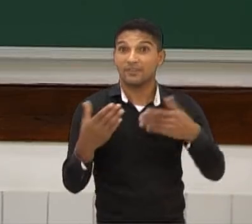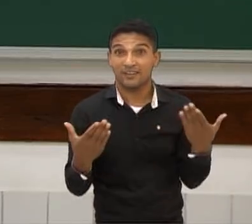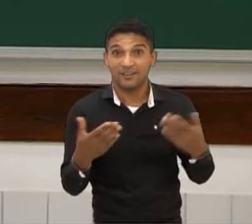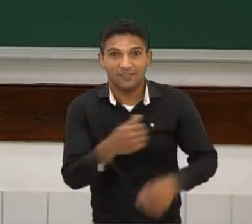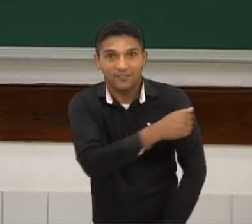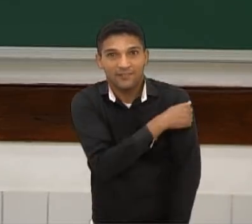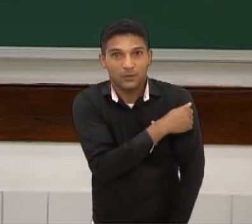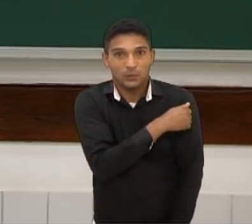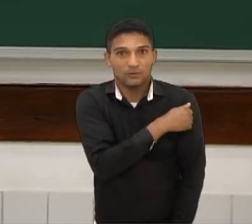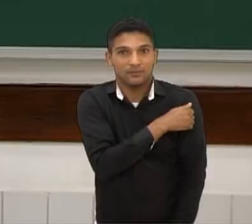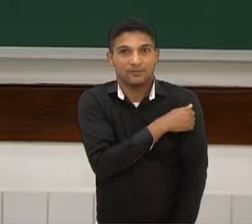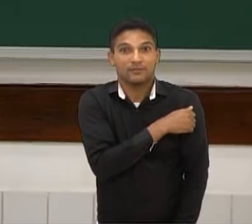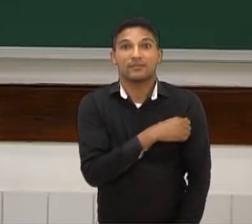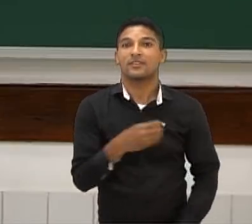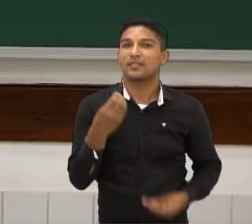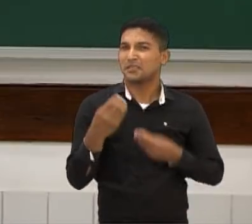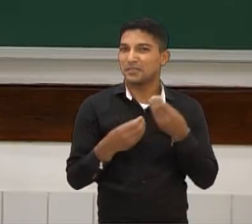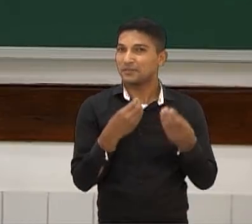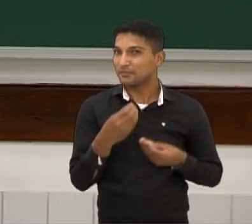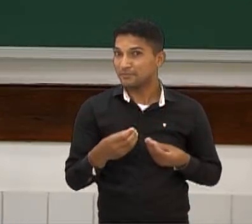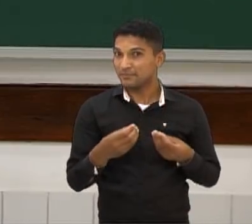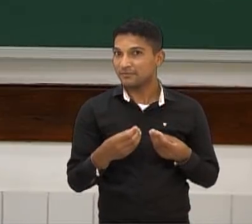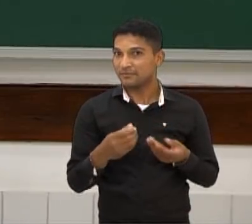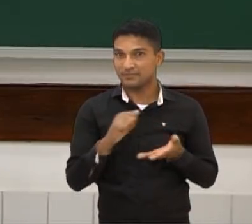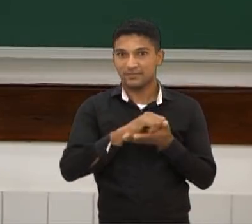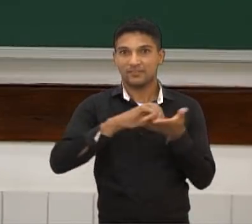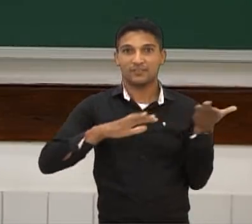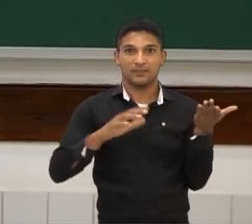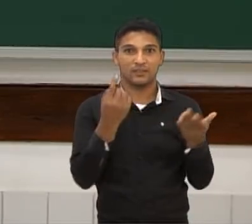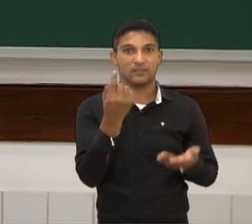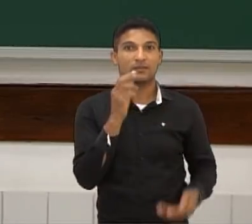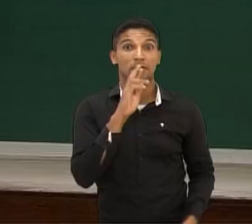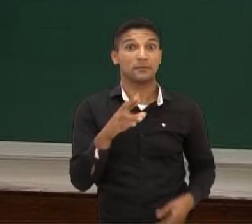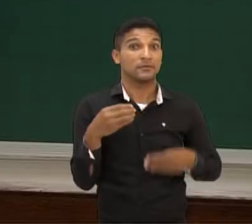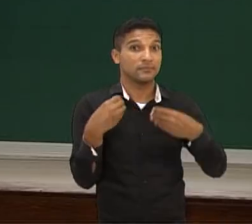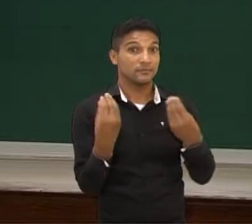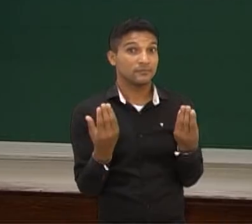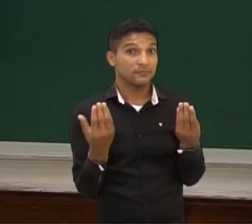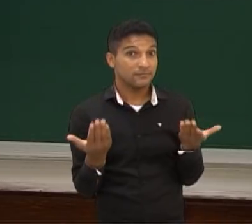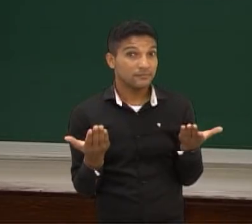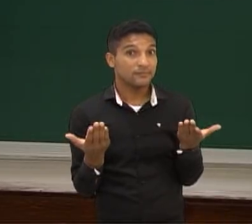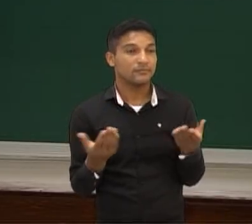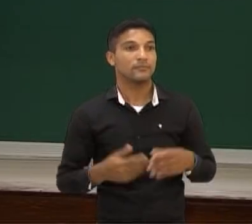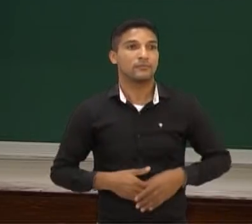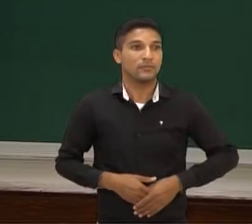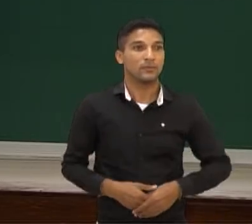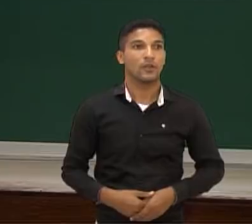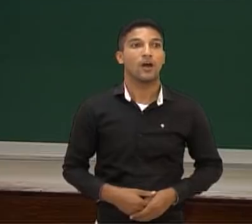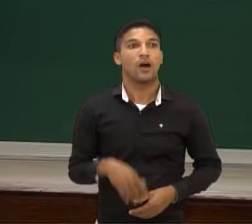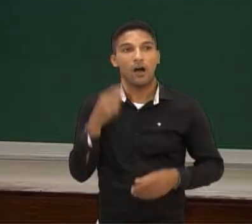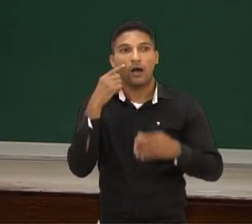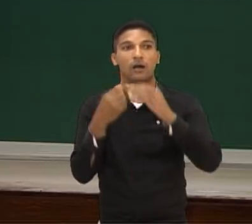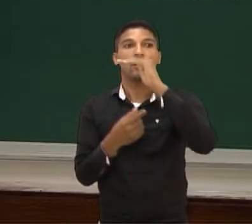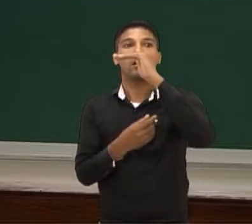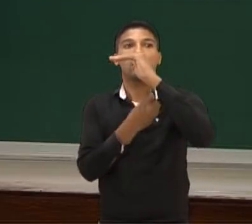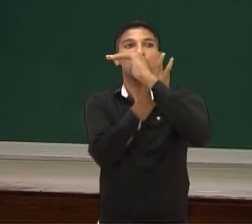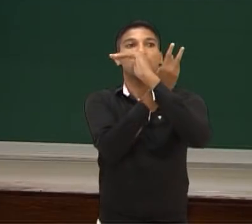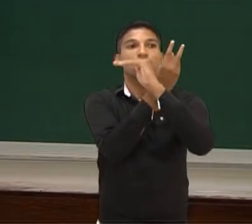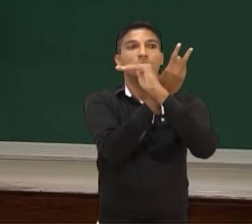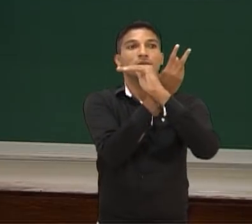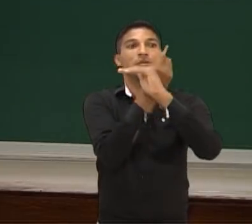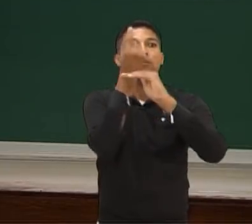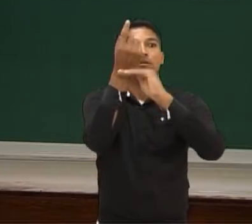galera, vamos voltar, verificar como que ficou esse nosso exercício número 1. Então, aqui. 2,5 copos de farinha de